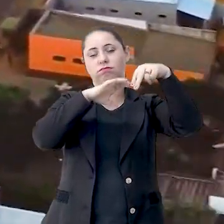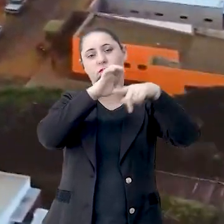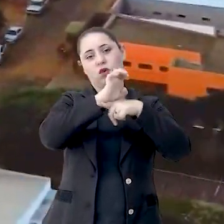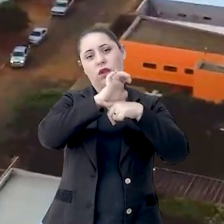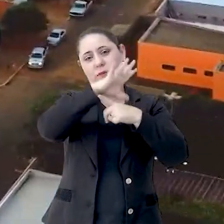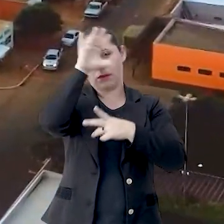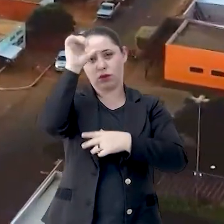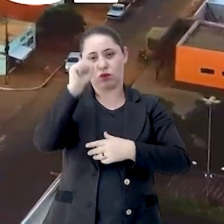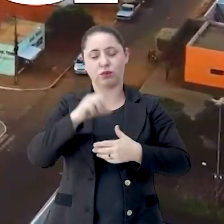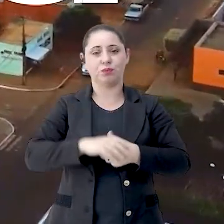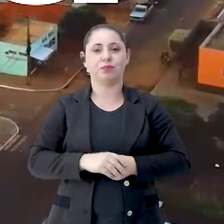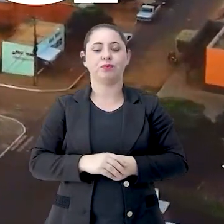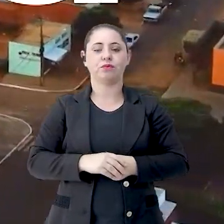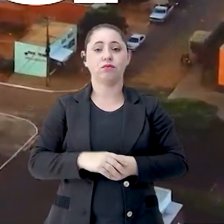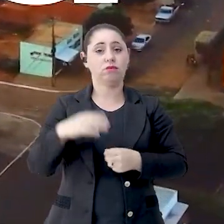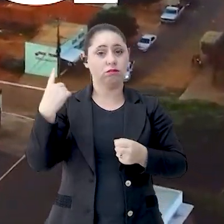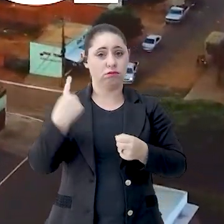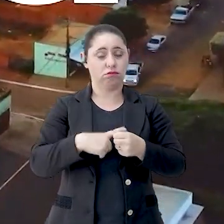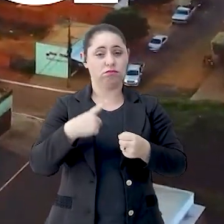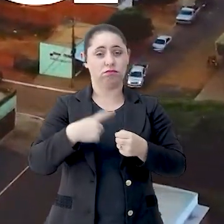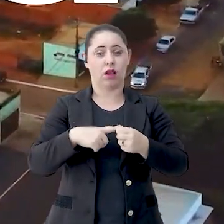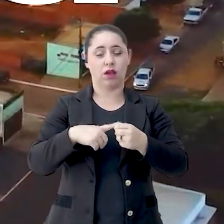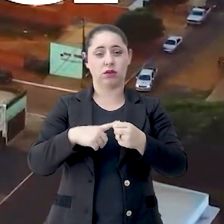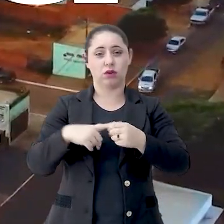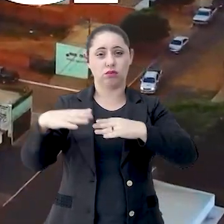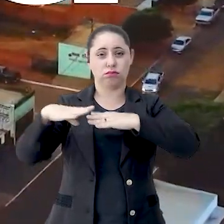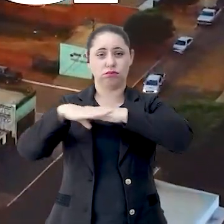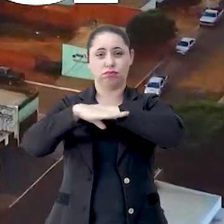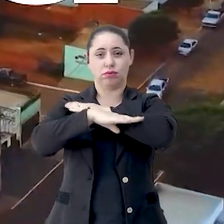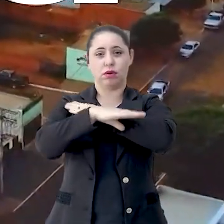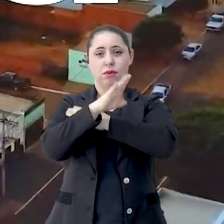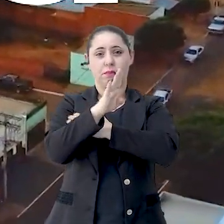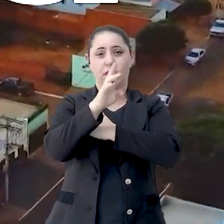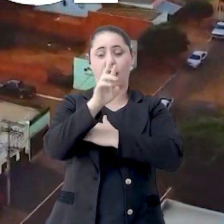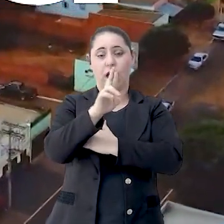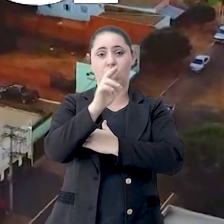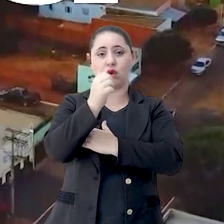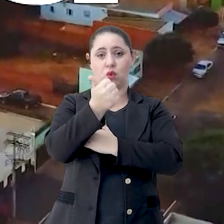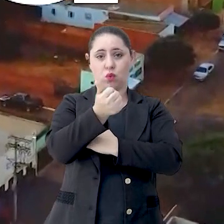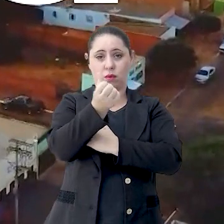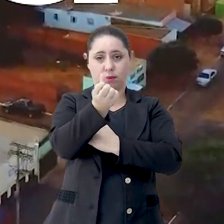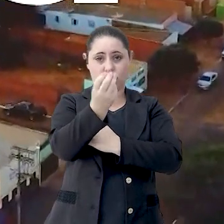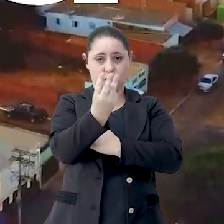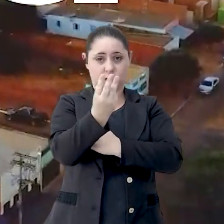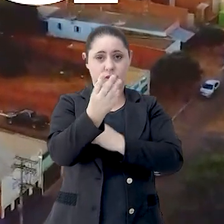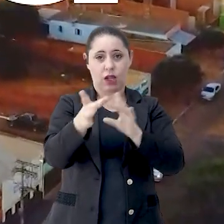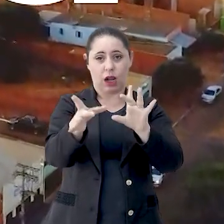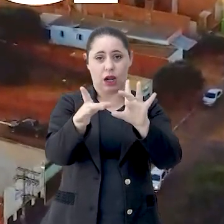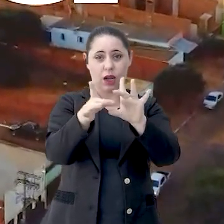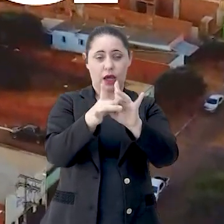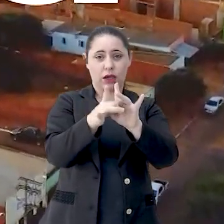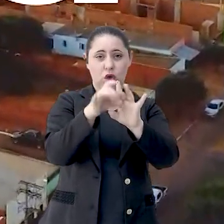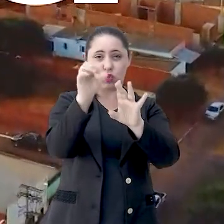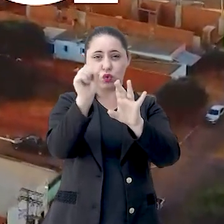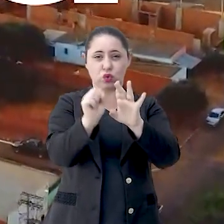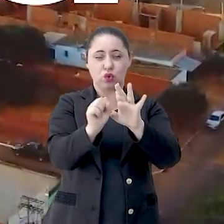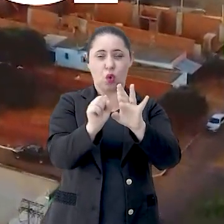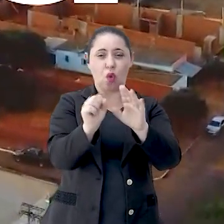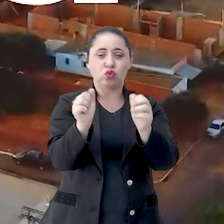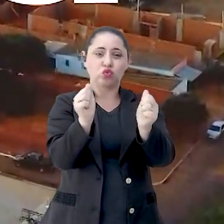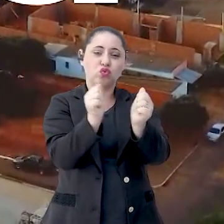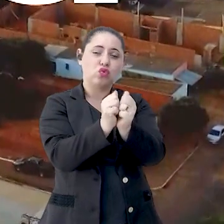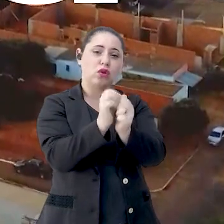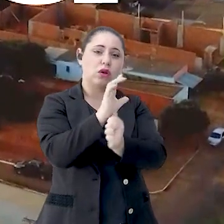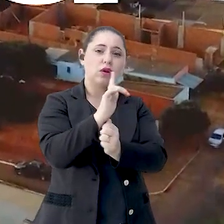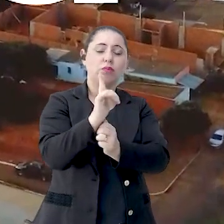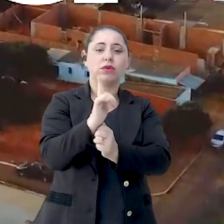Sonora está situado no extremo norte de Mato Grosso do Sul. A cidade é atravessada pela rodovia federal